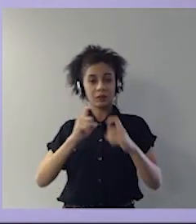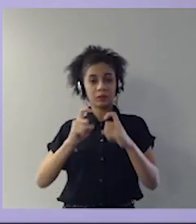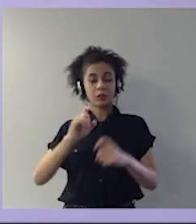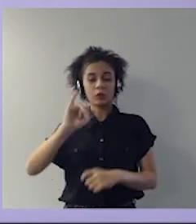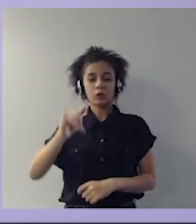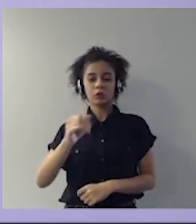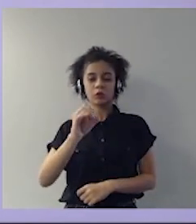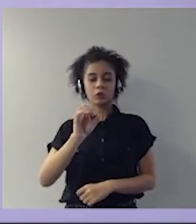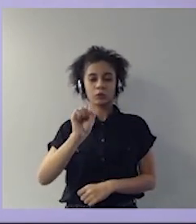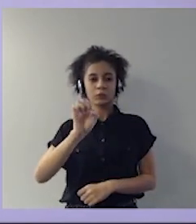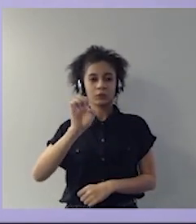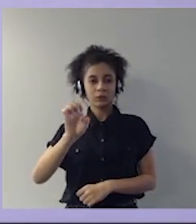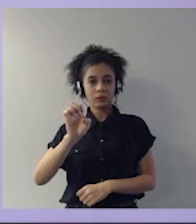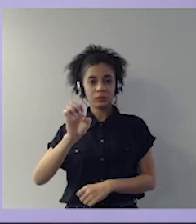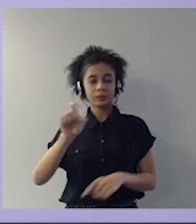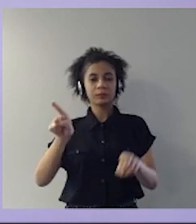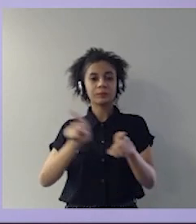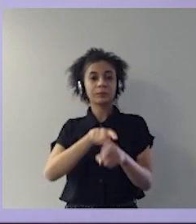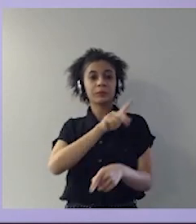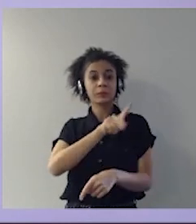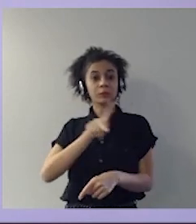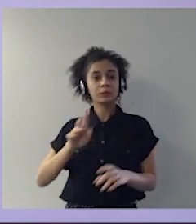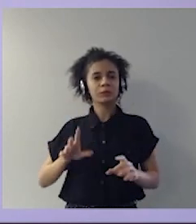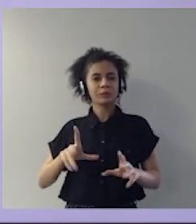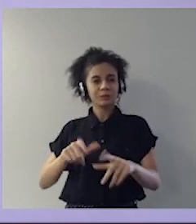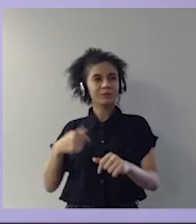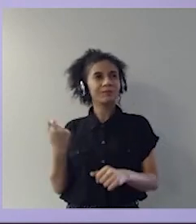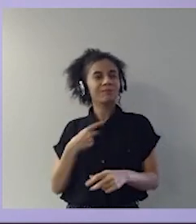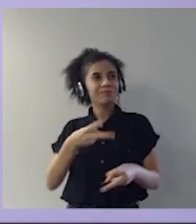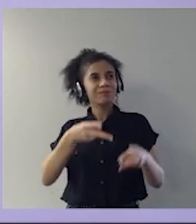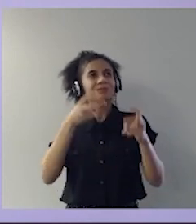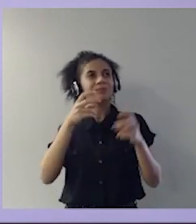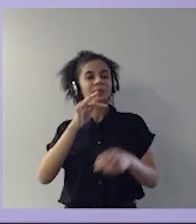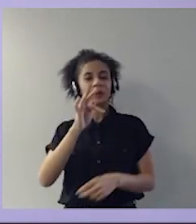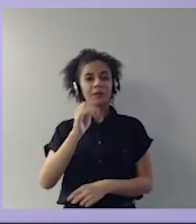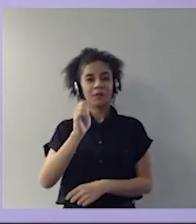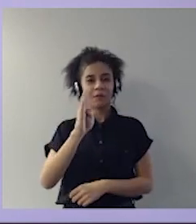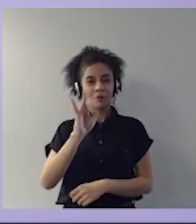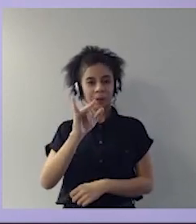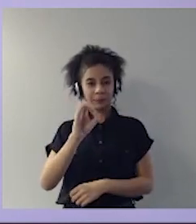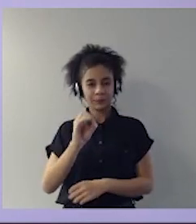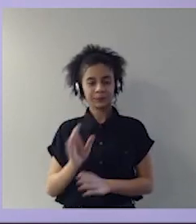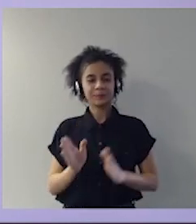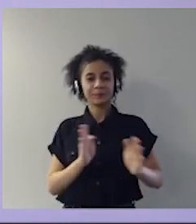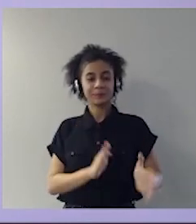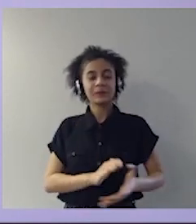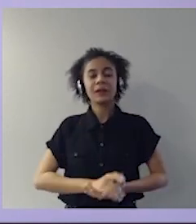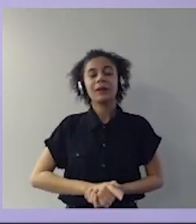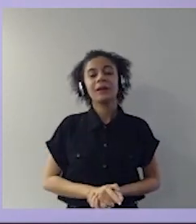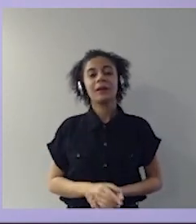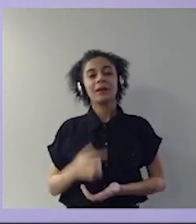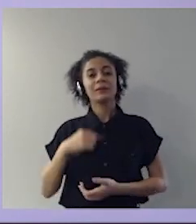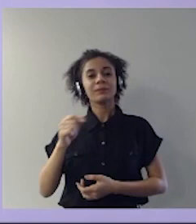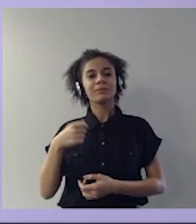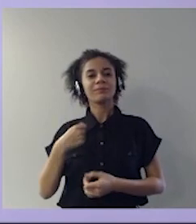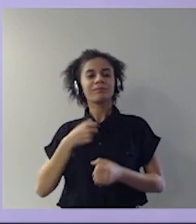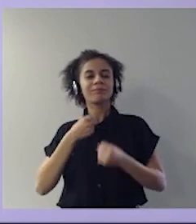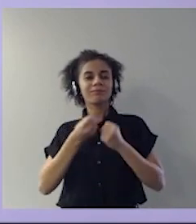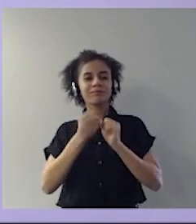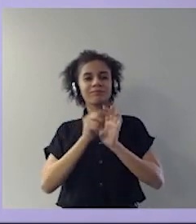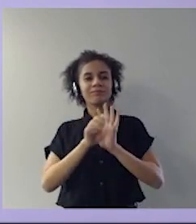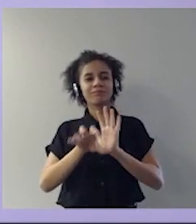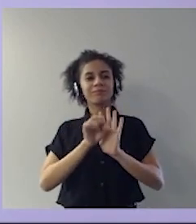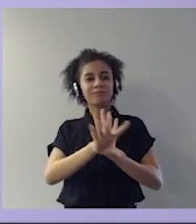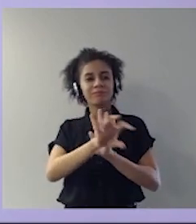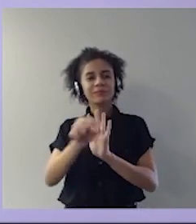Cristóvão, e com o professor de todos nós, Fábio Medina Osório. O que eu vou tentar compartilhar algumas das